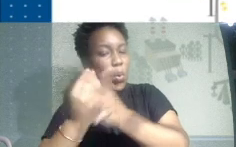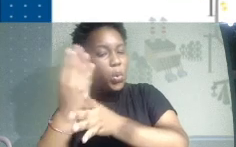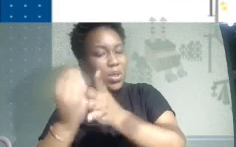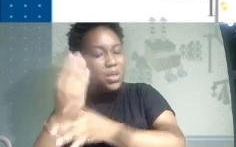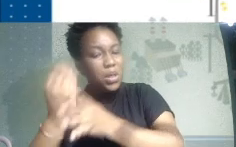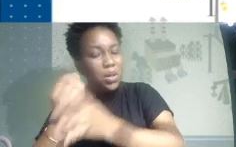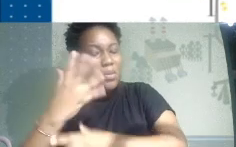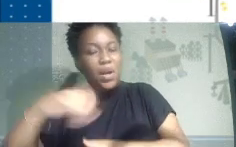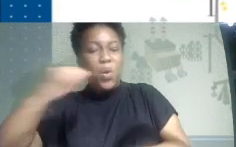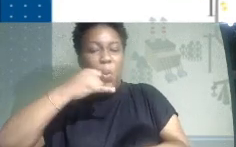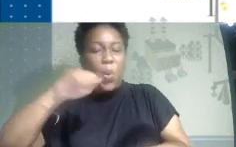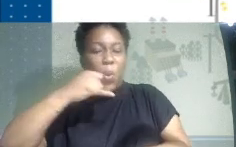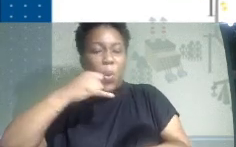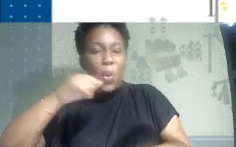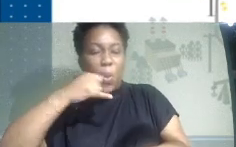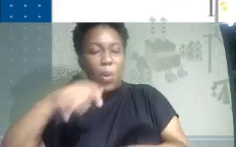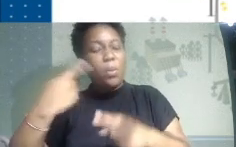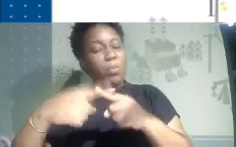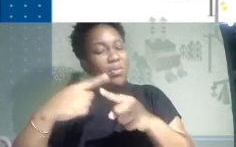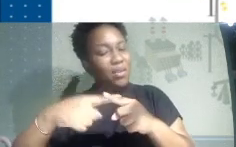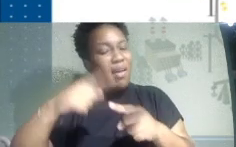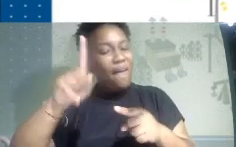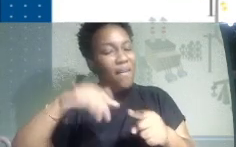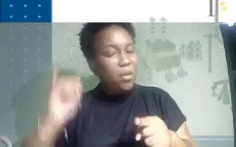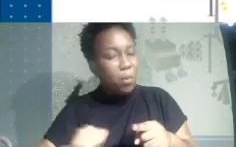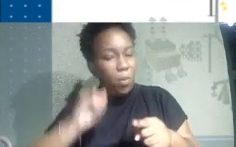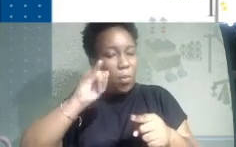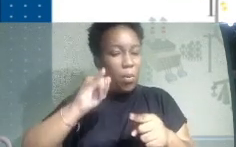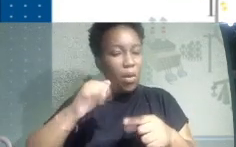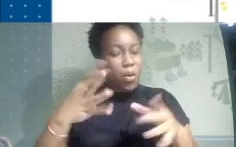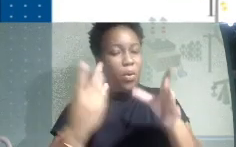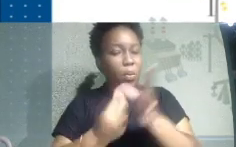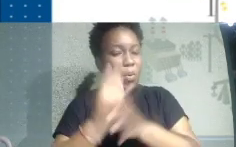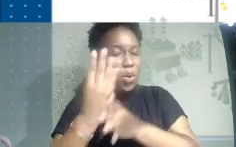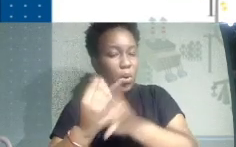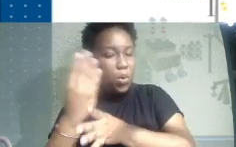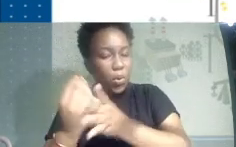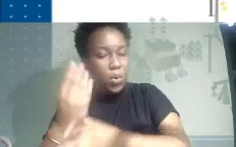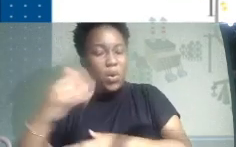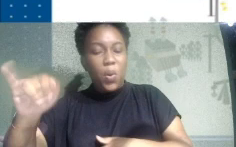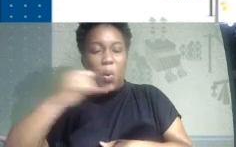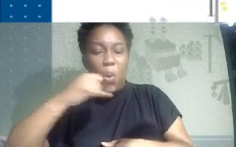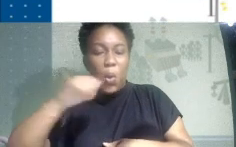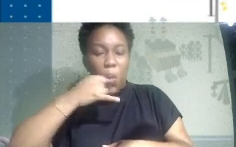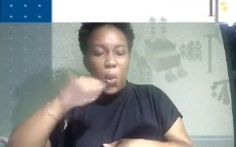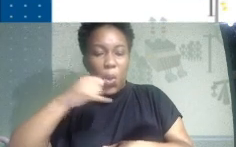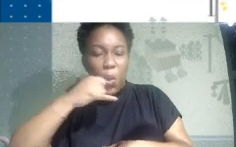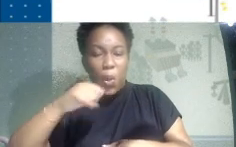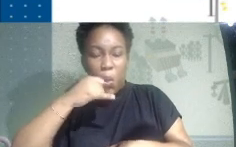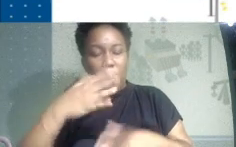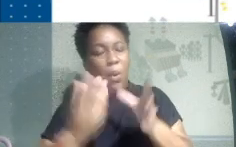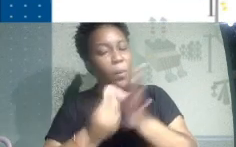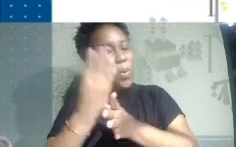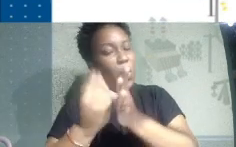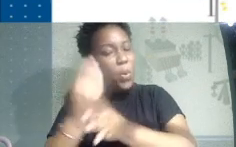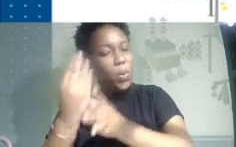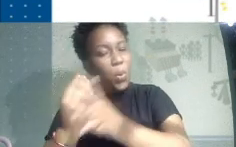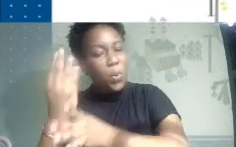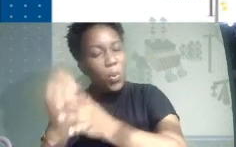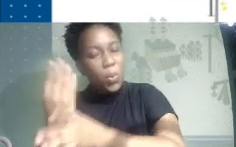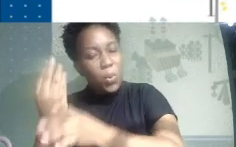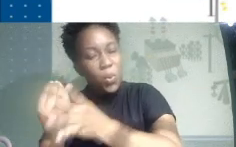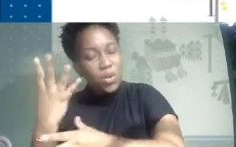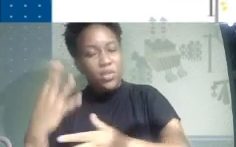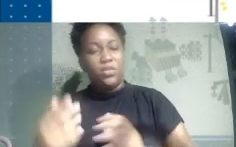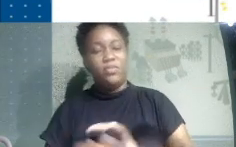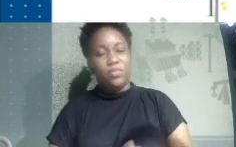por que isso é importante? Porque o fornecimento de energia elétrica, ele acontece desde a sua produção lá na usina. Então ele é